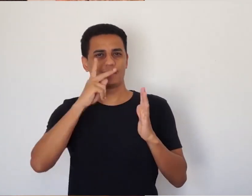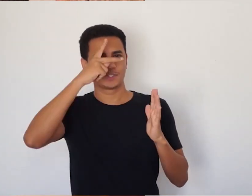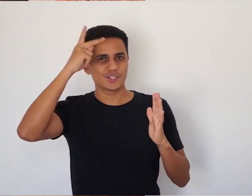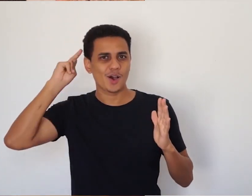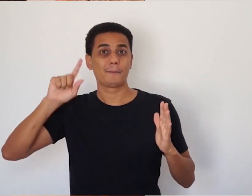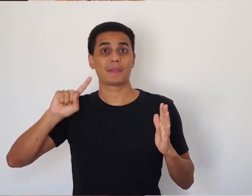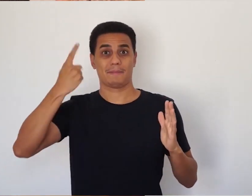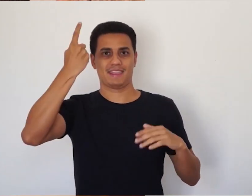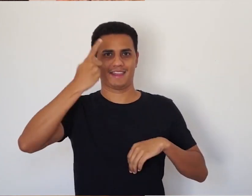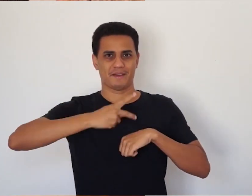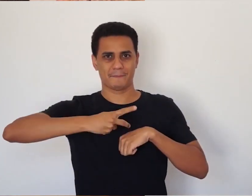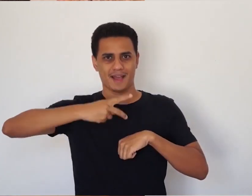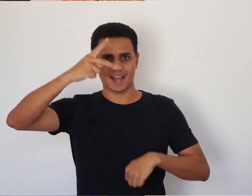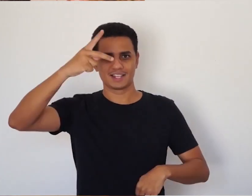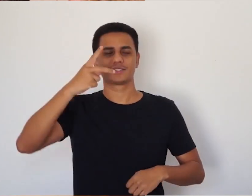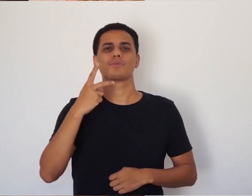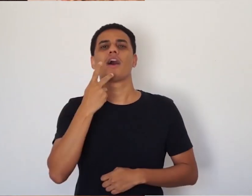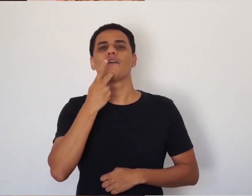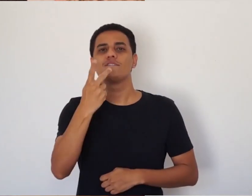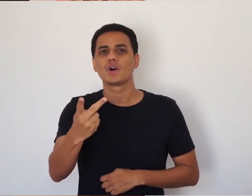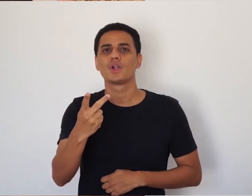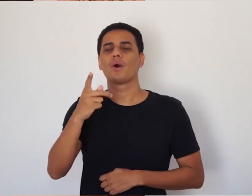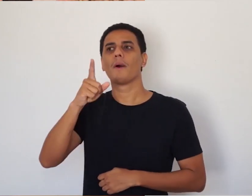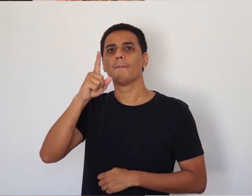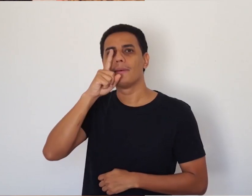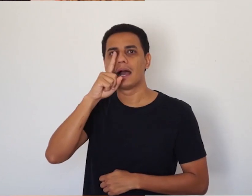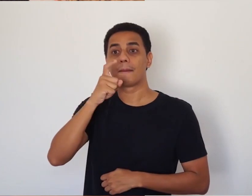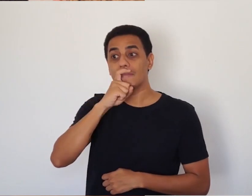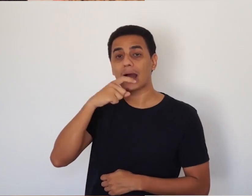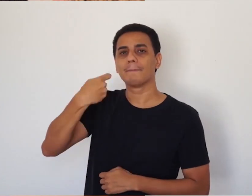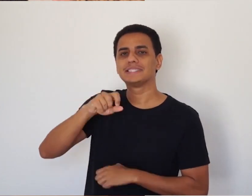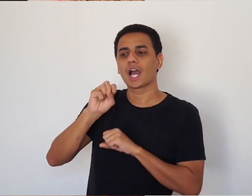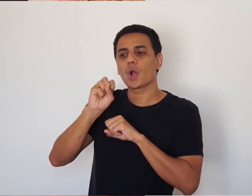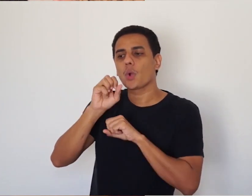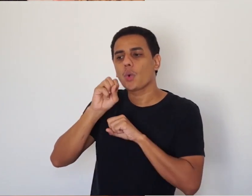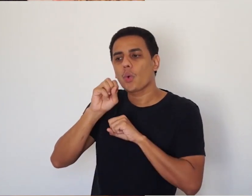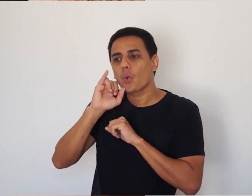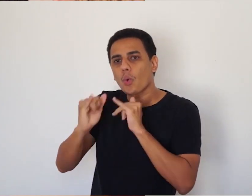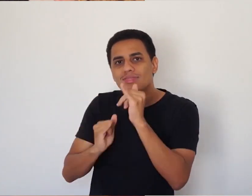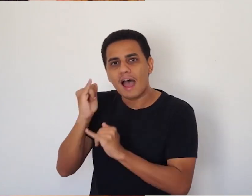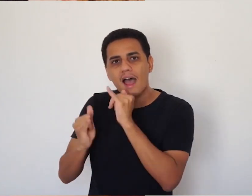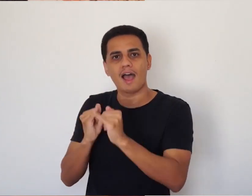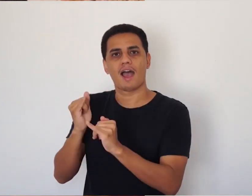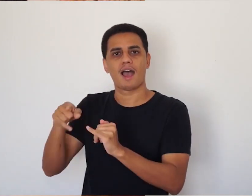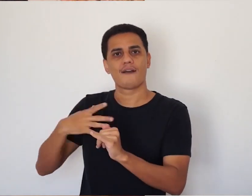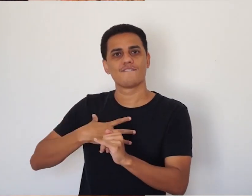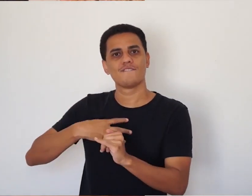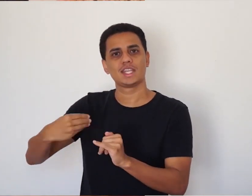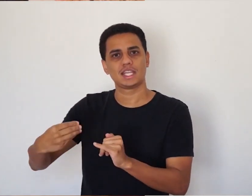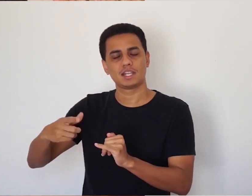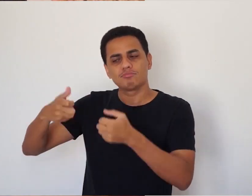leu a história da primeira Páscoa, essa orientação aos pais foi dada para que eles pudessem contar